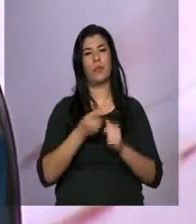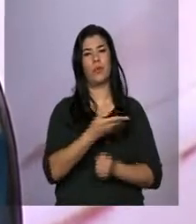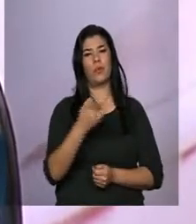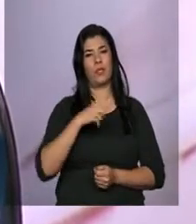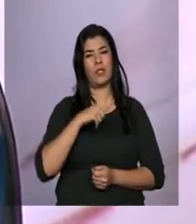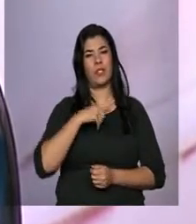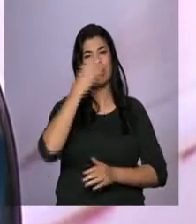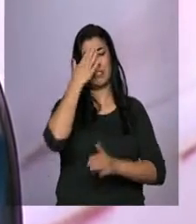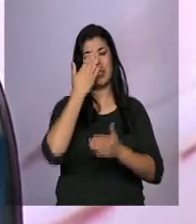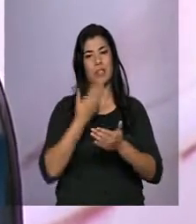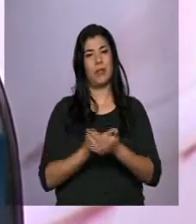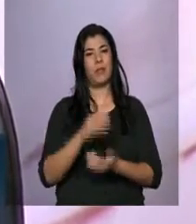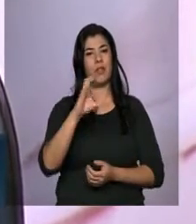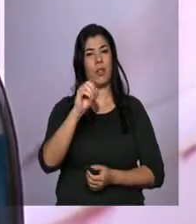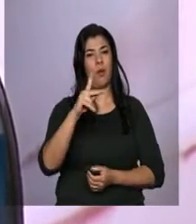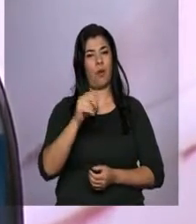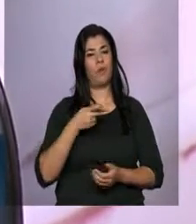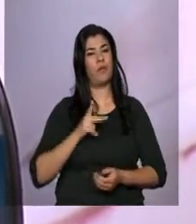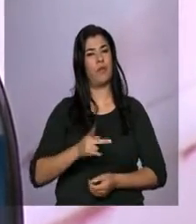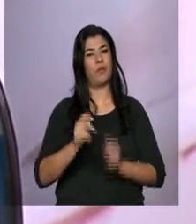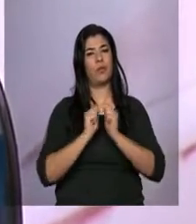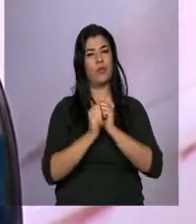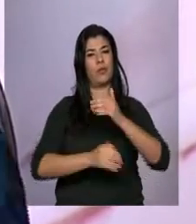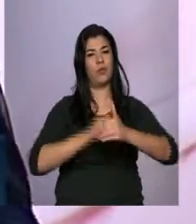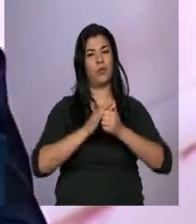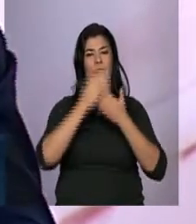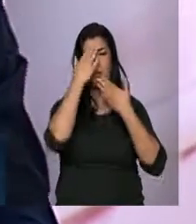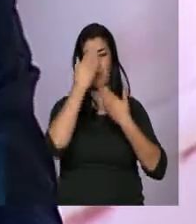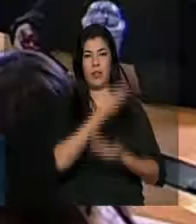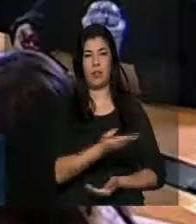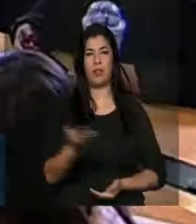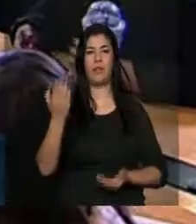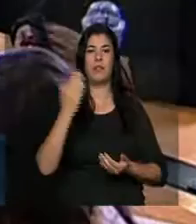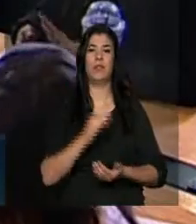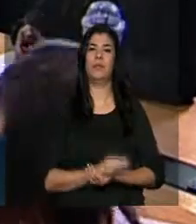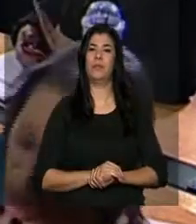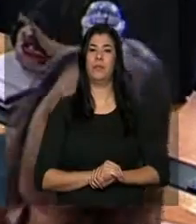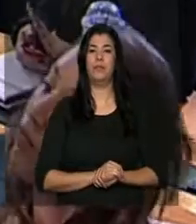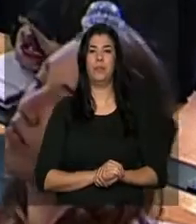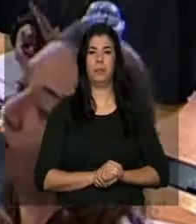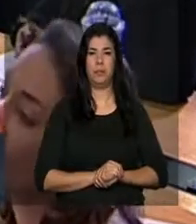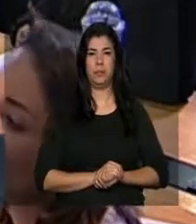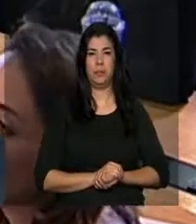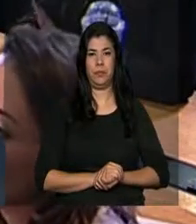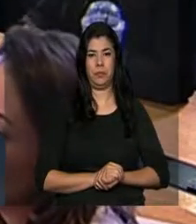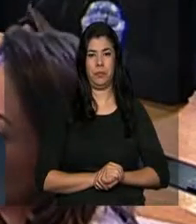parabéns. E desde a OPAS, a gente vai continuar acompanhando esse processo. Obrigado.